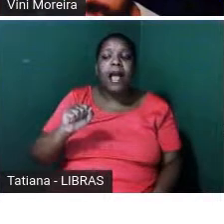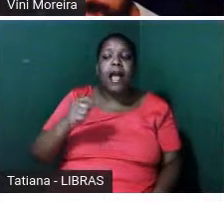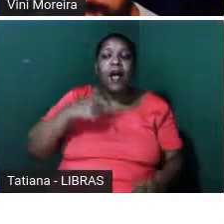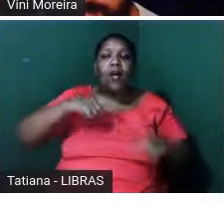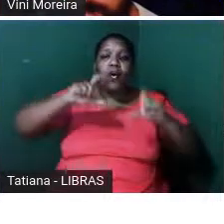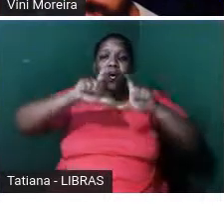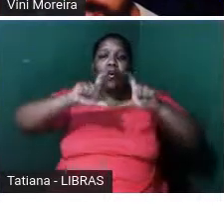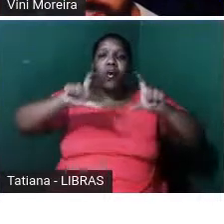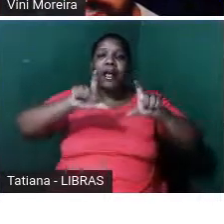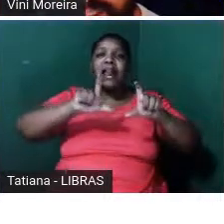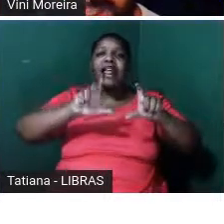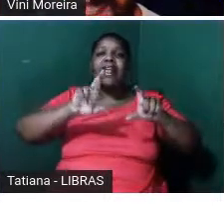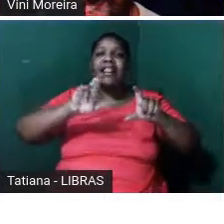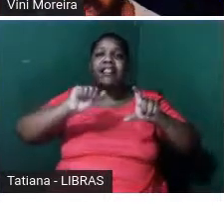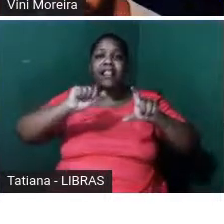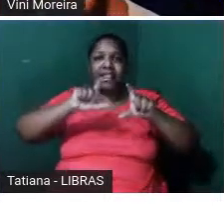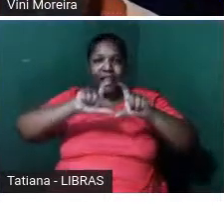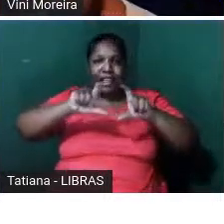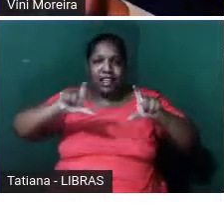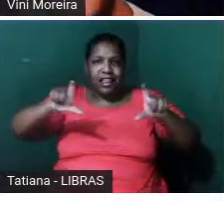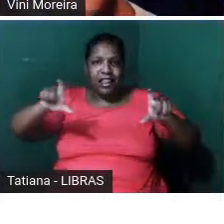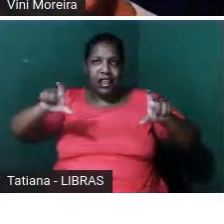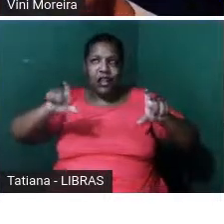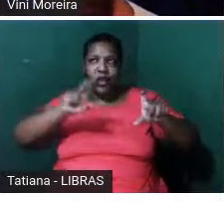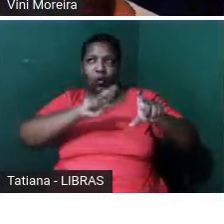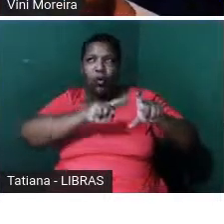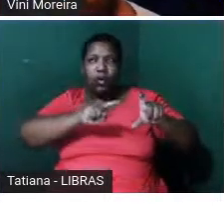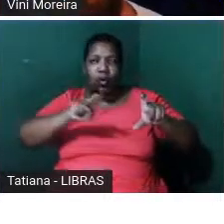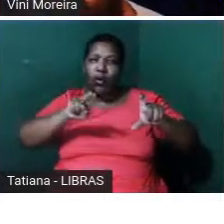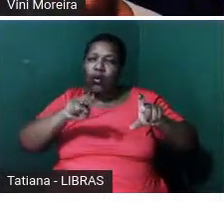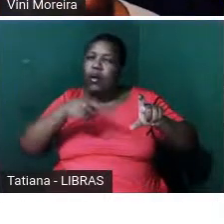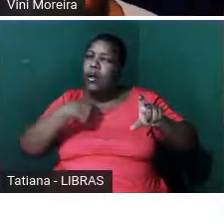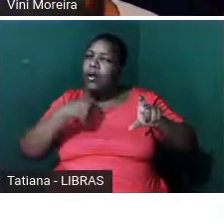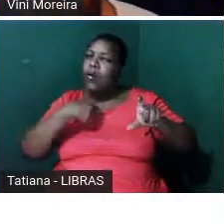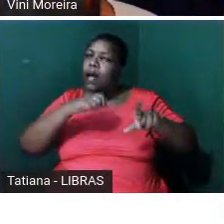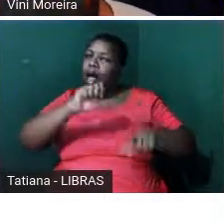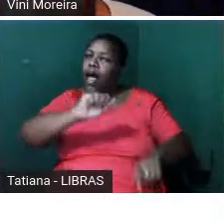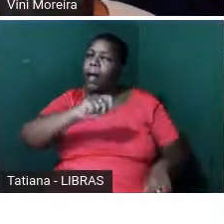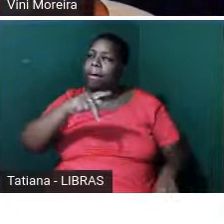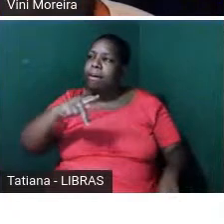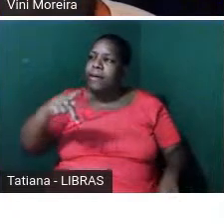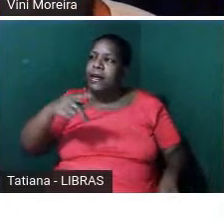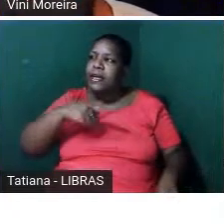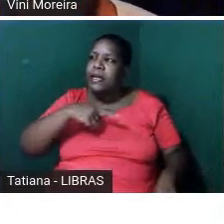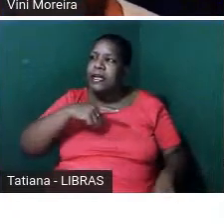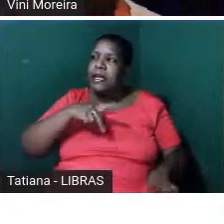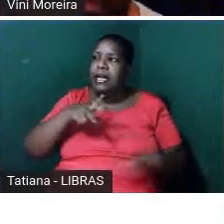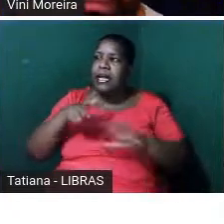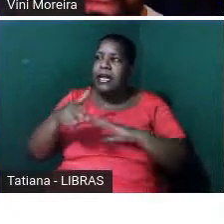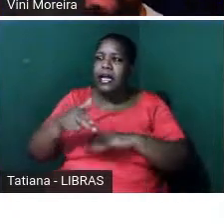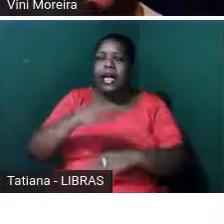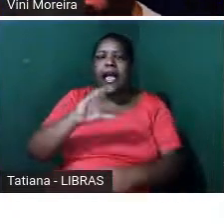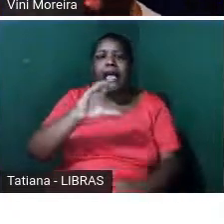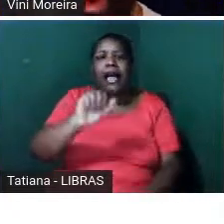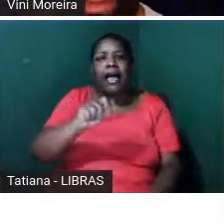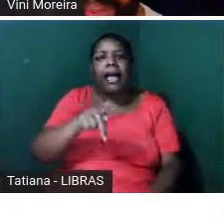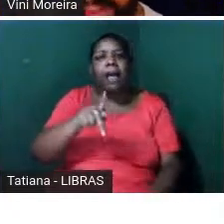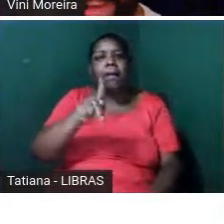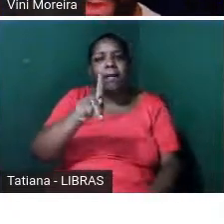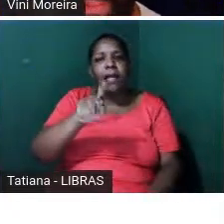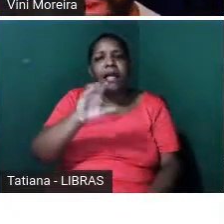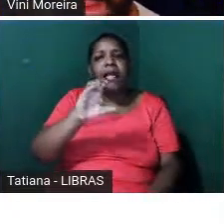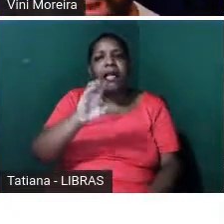letreiro que se eu não me engano o aplicativo gratuito de edição Cap cute também